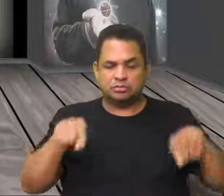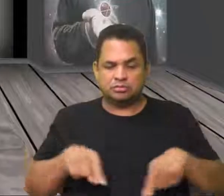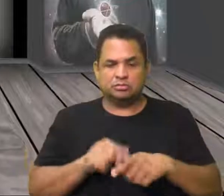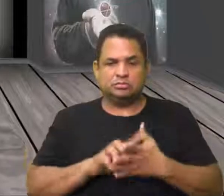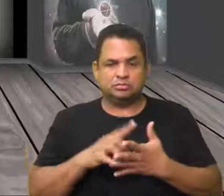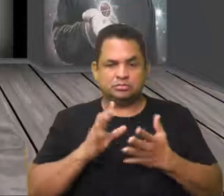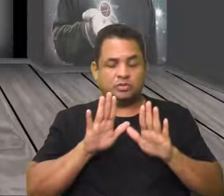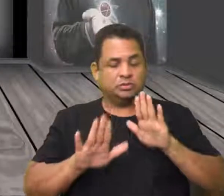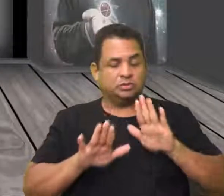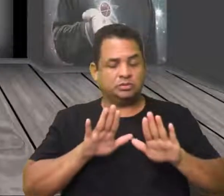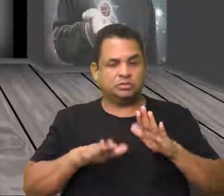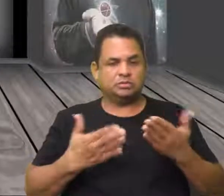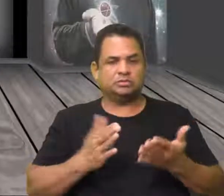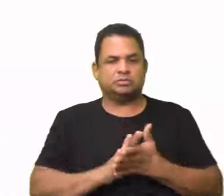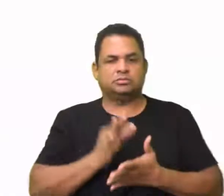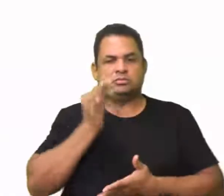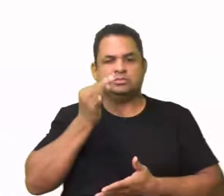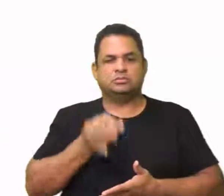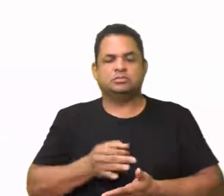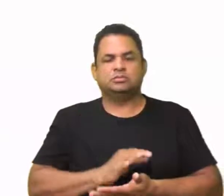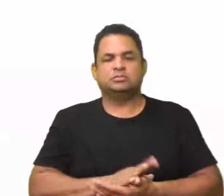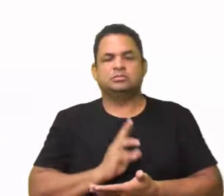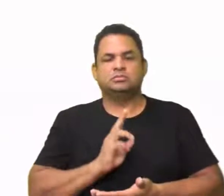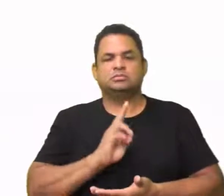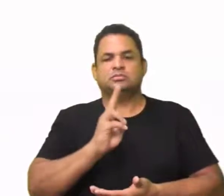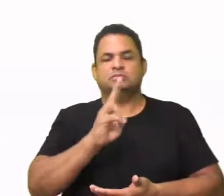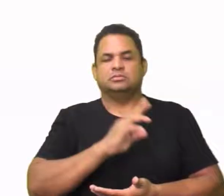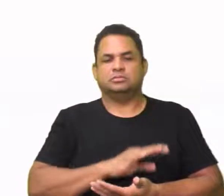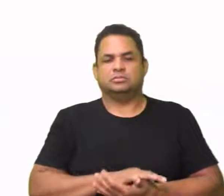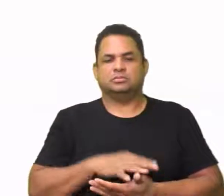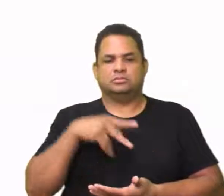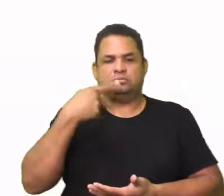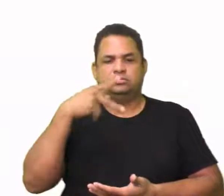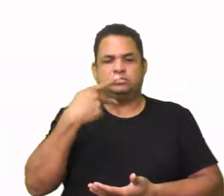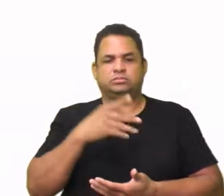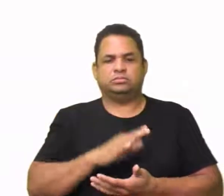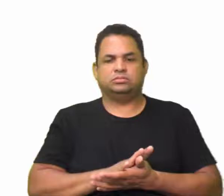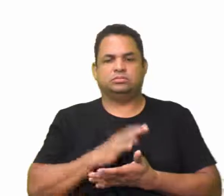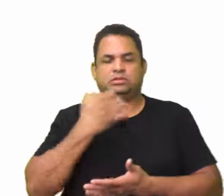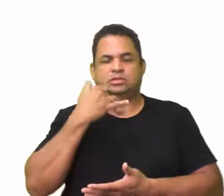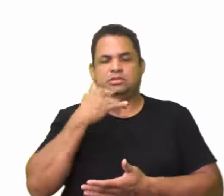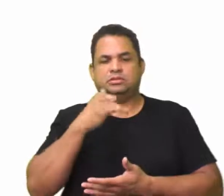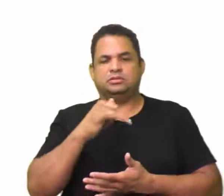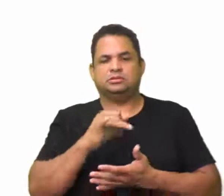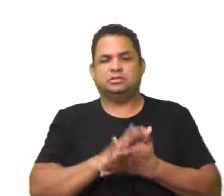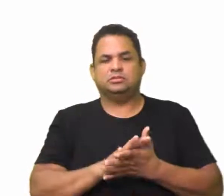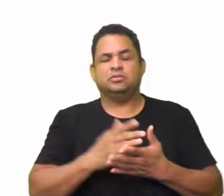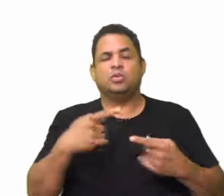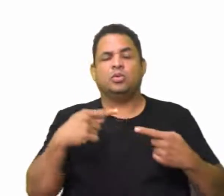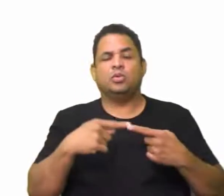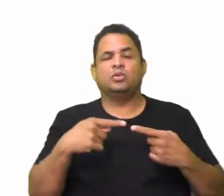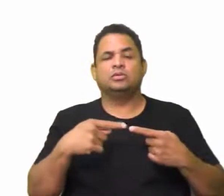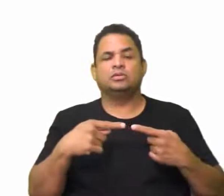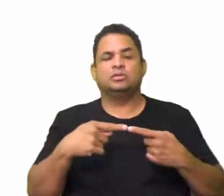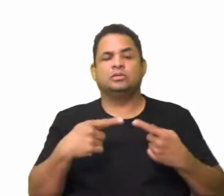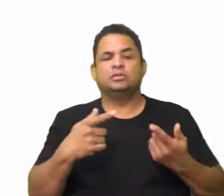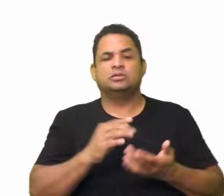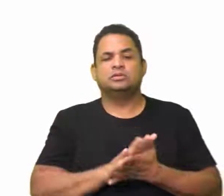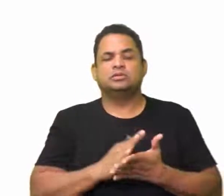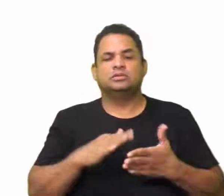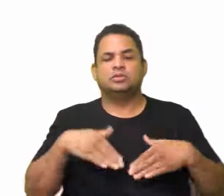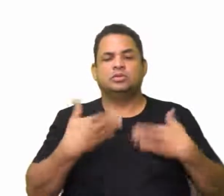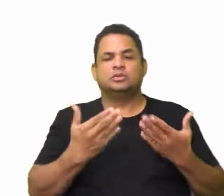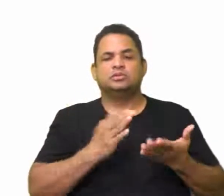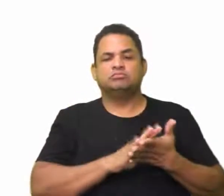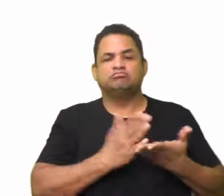tomar cuidado com isso, certo? Então, vamos dar continuidade. Agora, falando de eletrização por contato. Esse tipo de eletrização é quando um